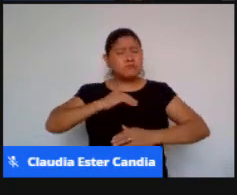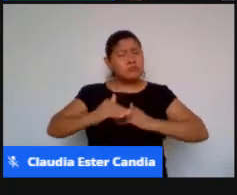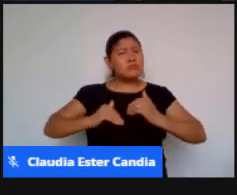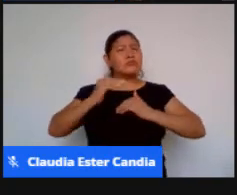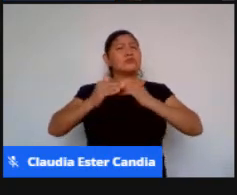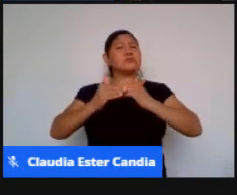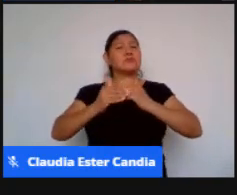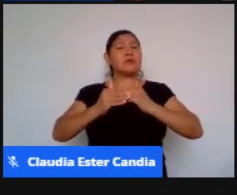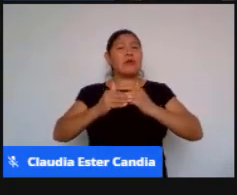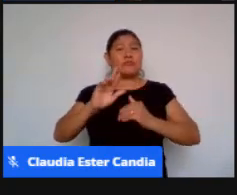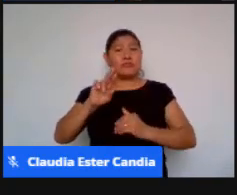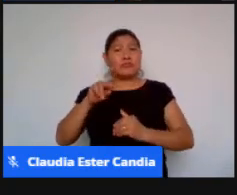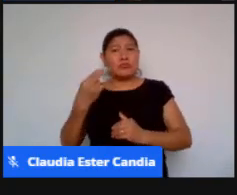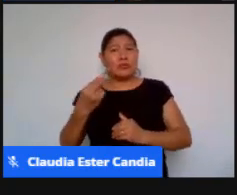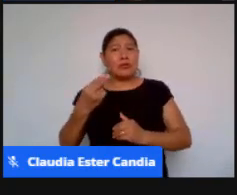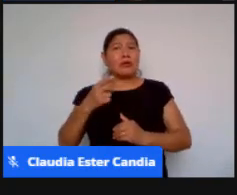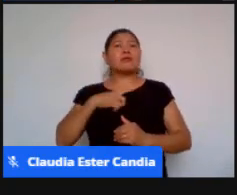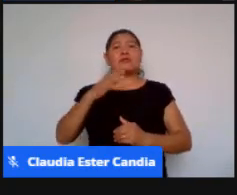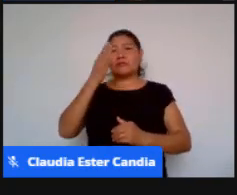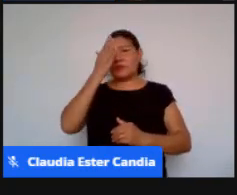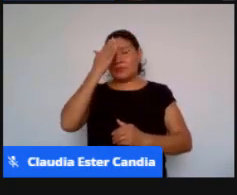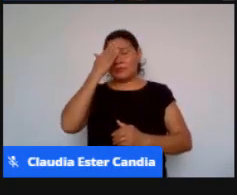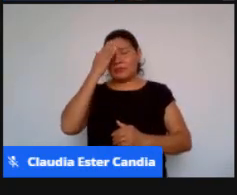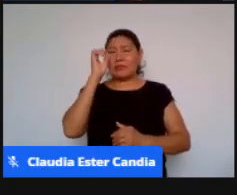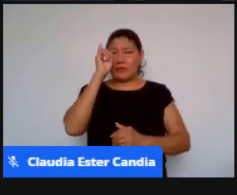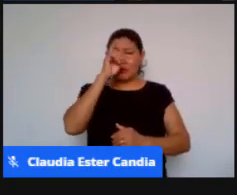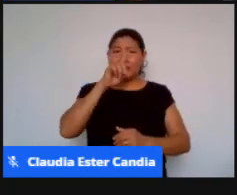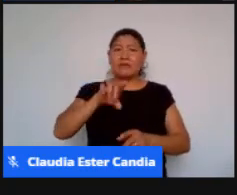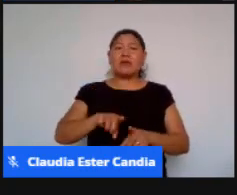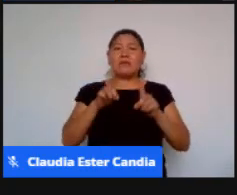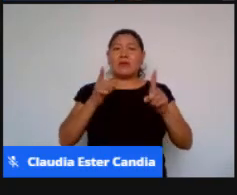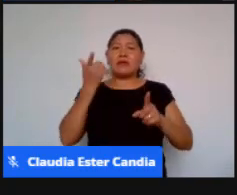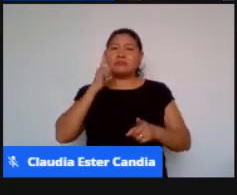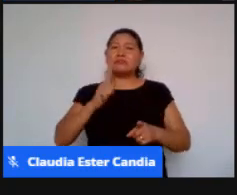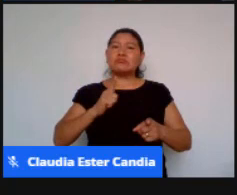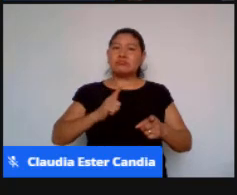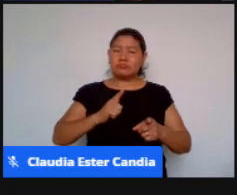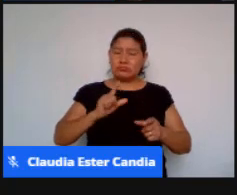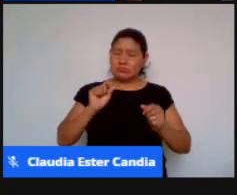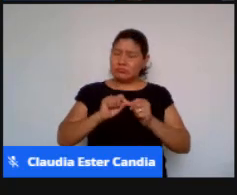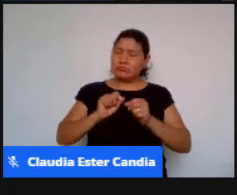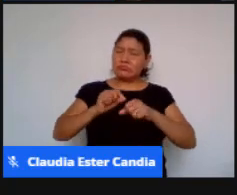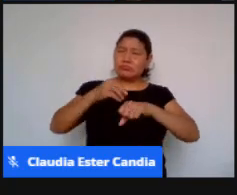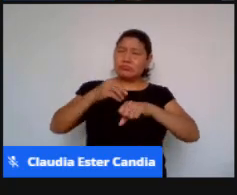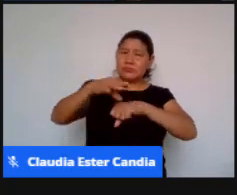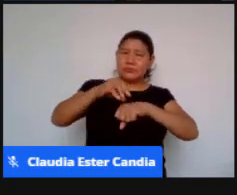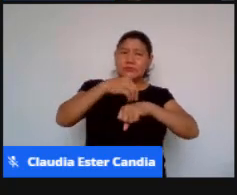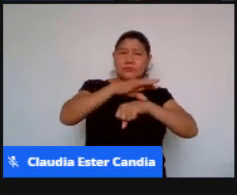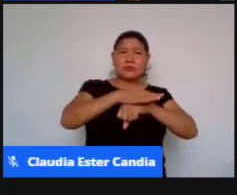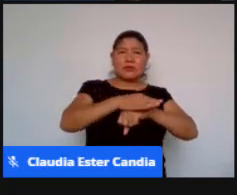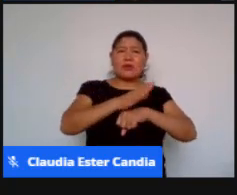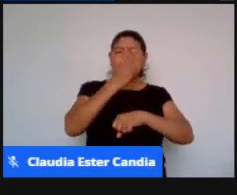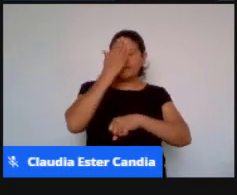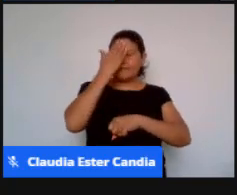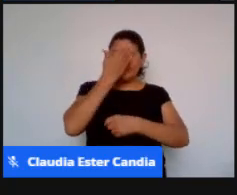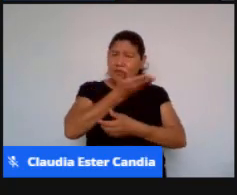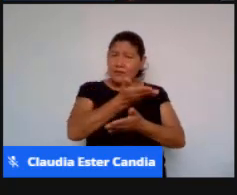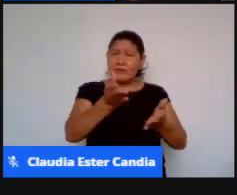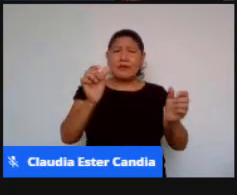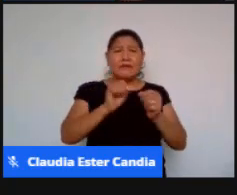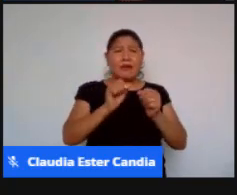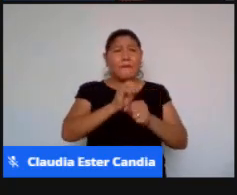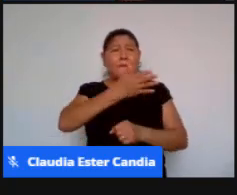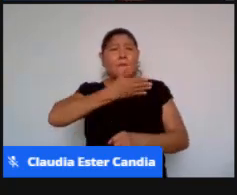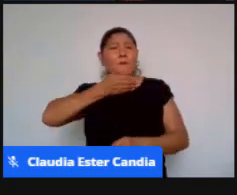não espera aí um milagre, mas assim, com o que nós temos, eu tenho certeza que vocês fizeram o melhor que vocês puderam, tá